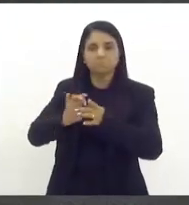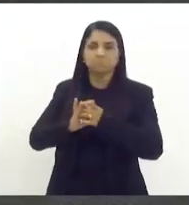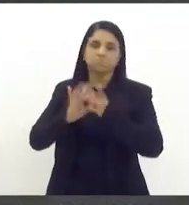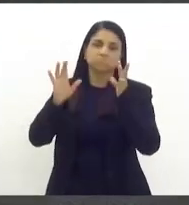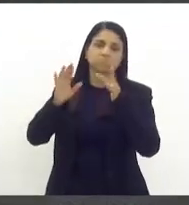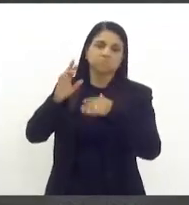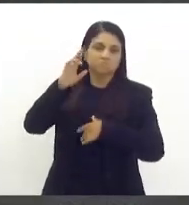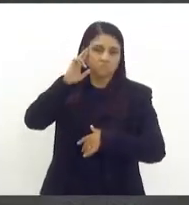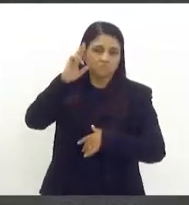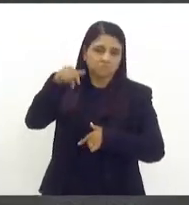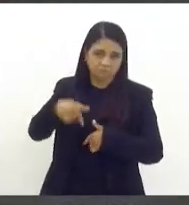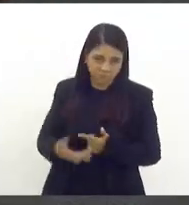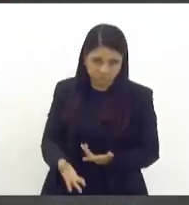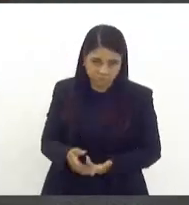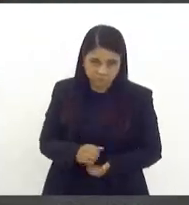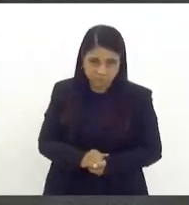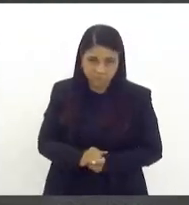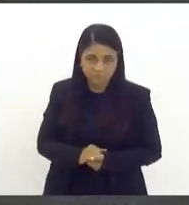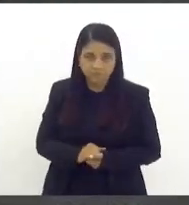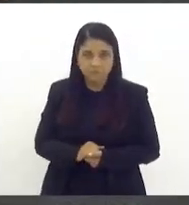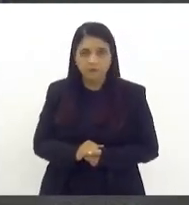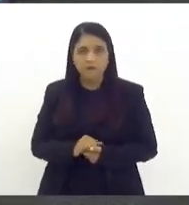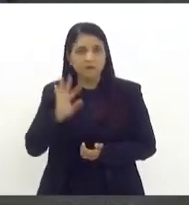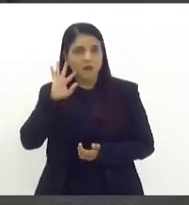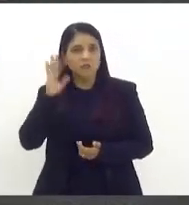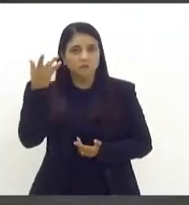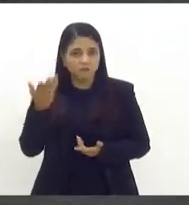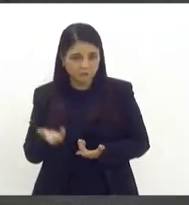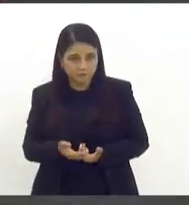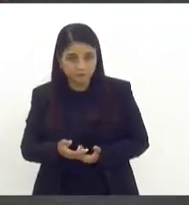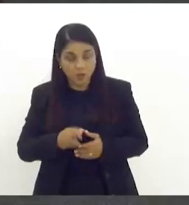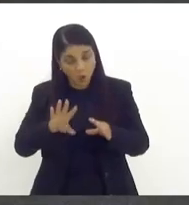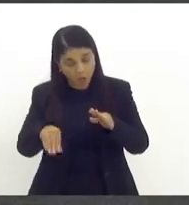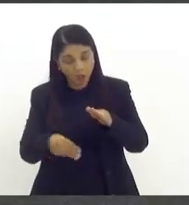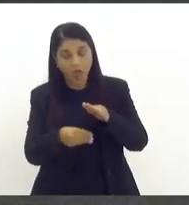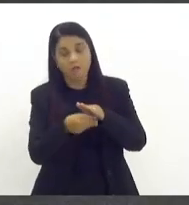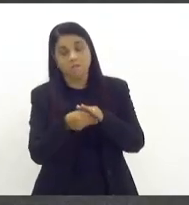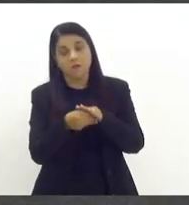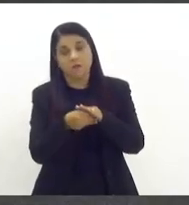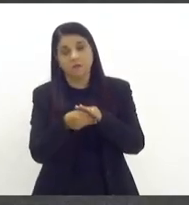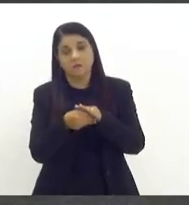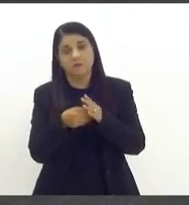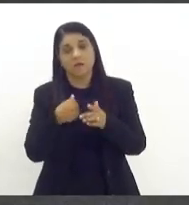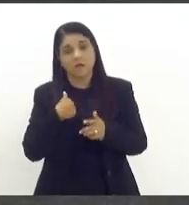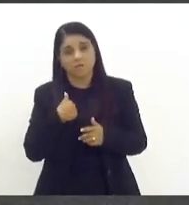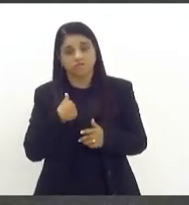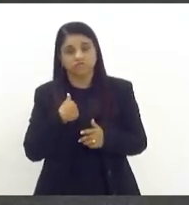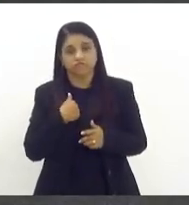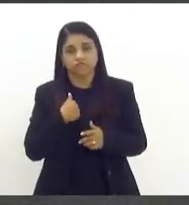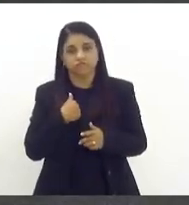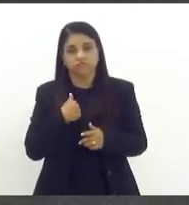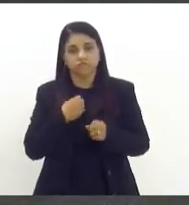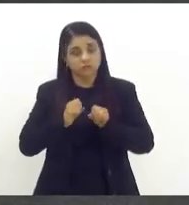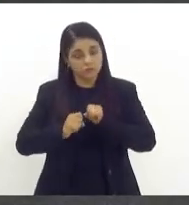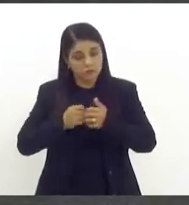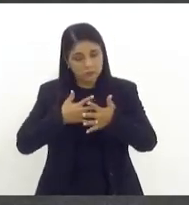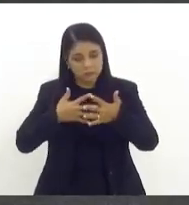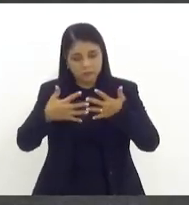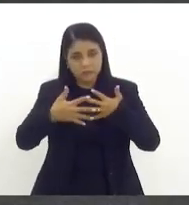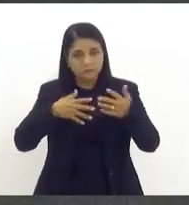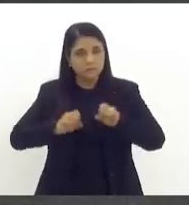um dispositivo na emenda constitucional para isso então fiz as emendas no intuito de esclarecer